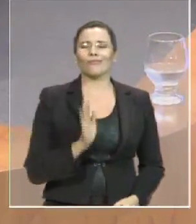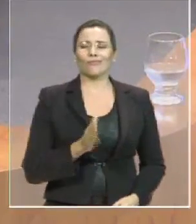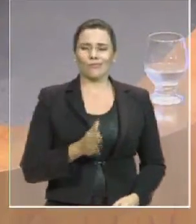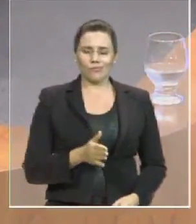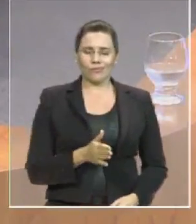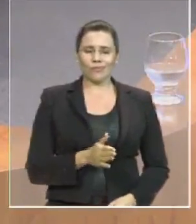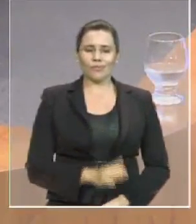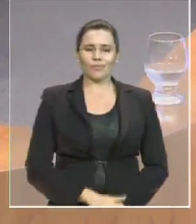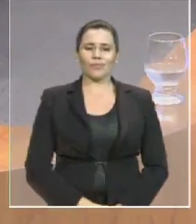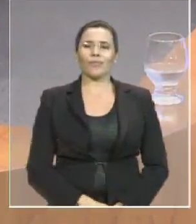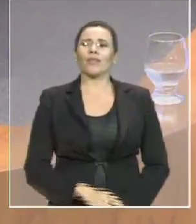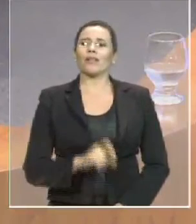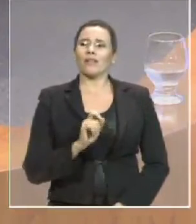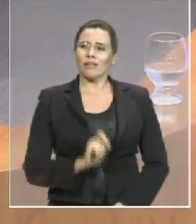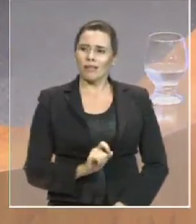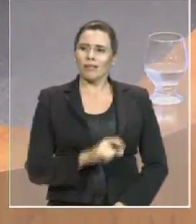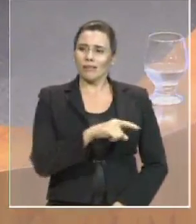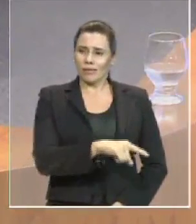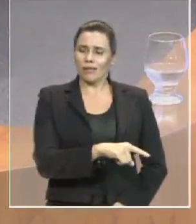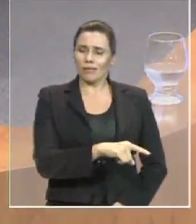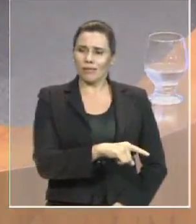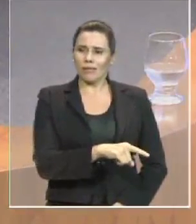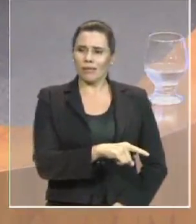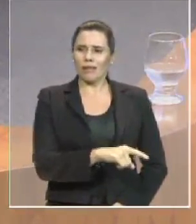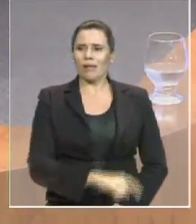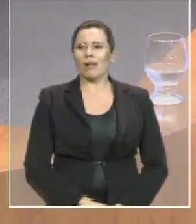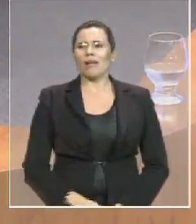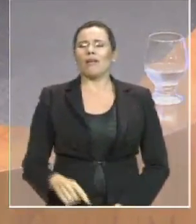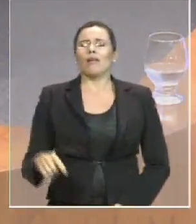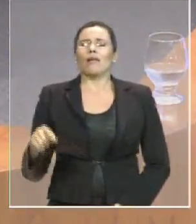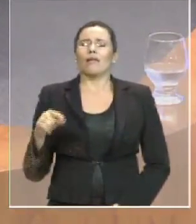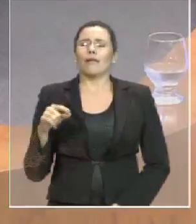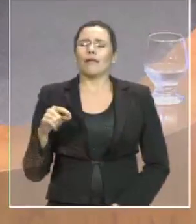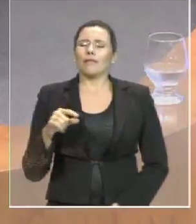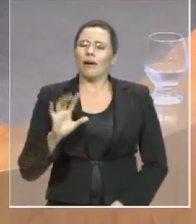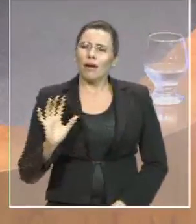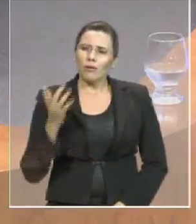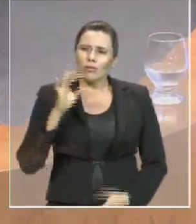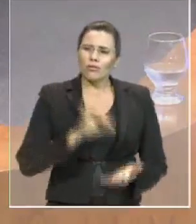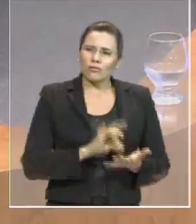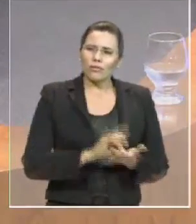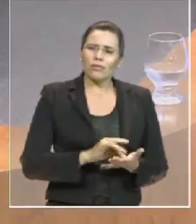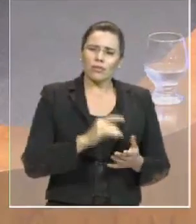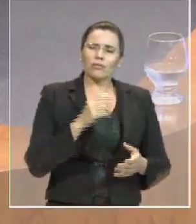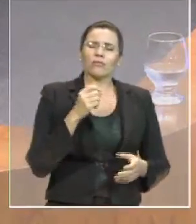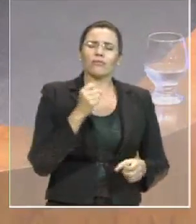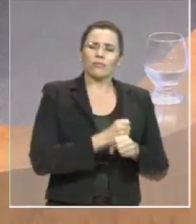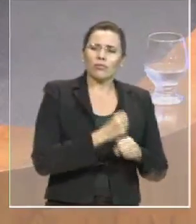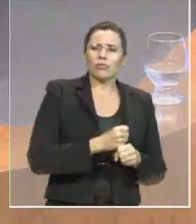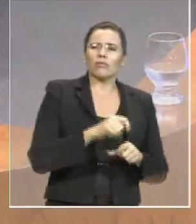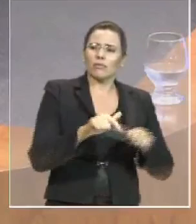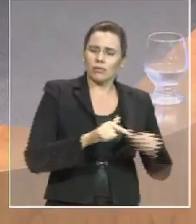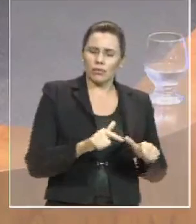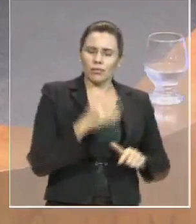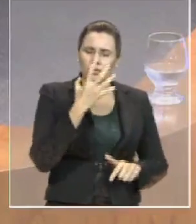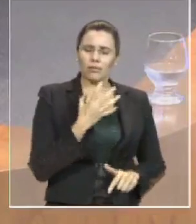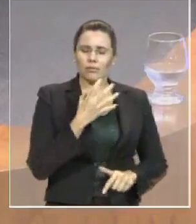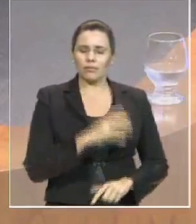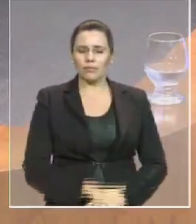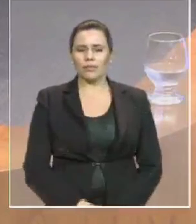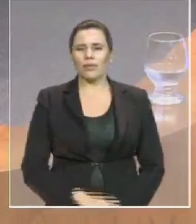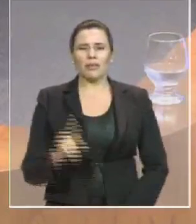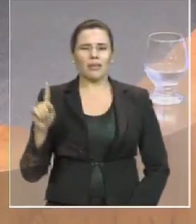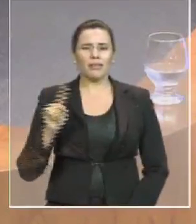foi criado um factoide. Vou encerrar minhas falas agora, deputado Otelino, na certeza de que mais factoides a